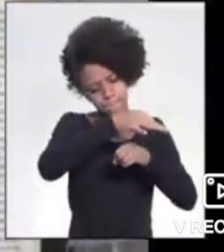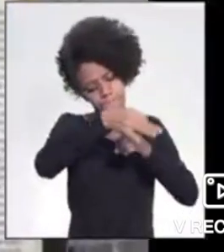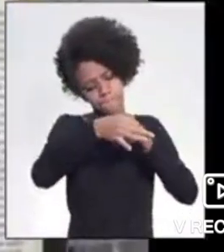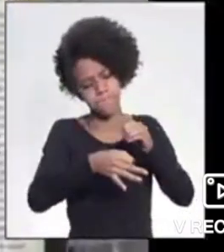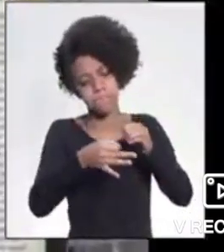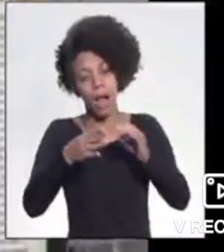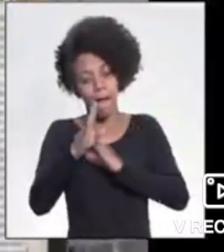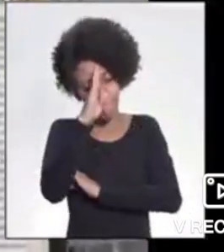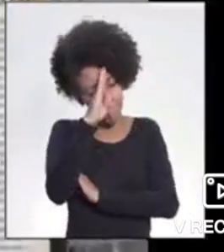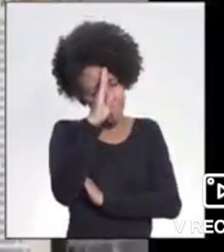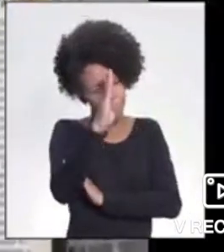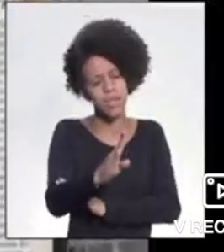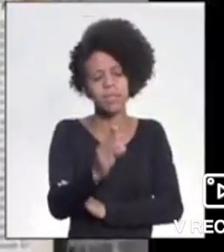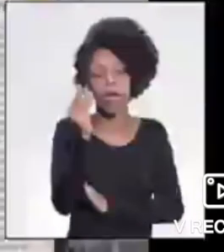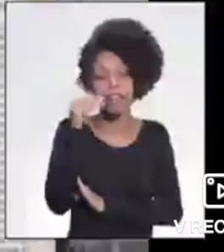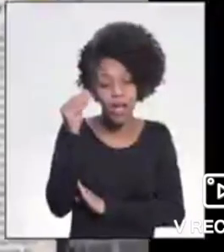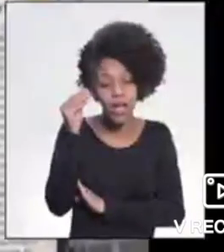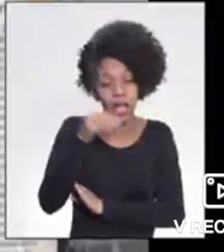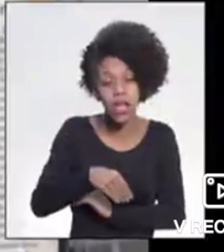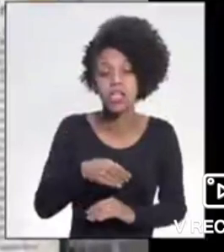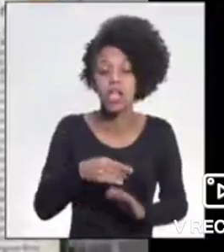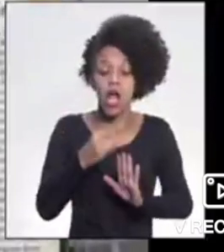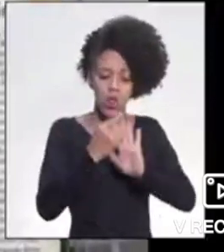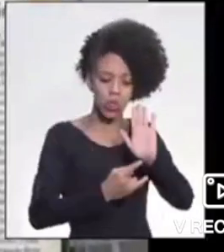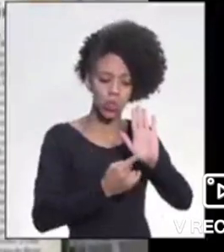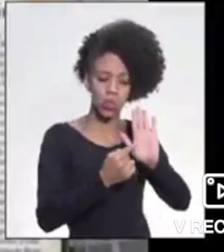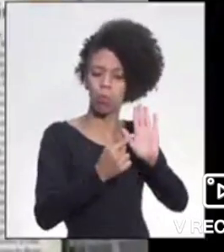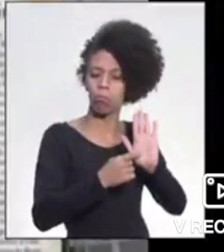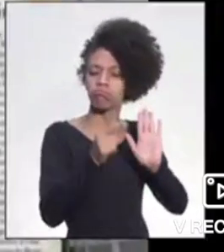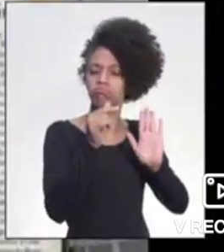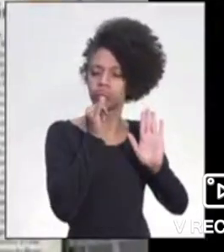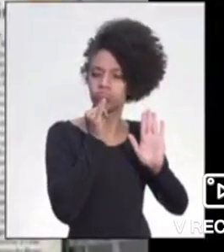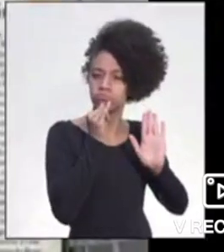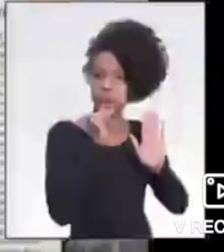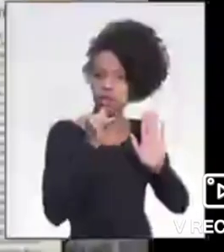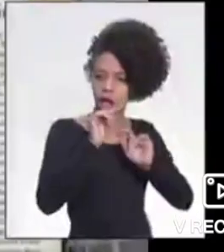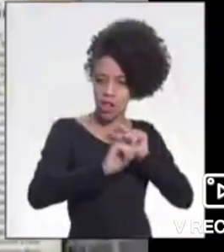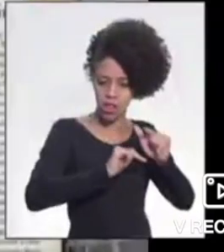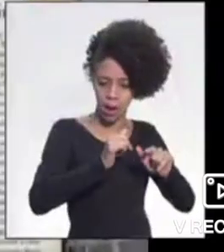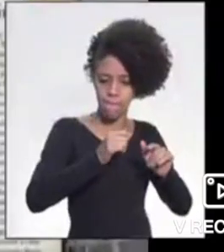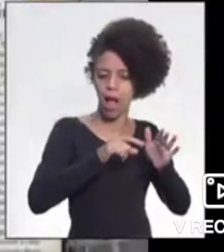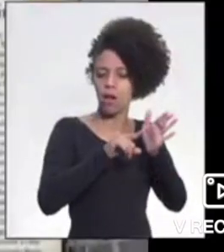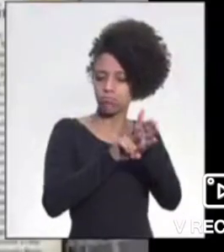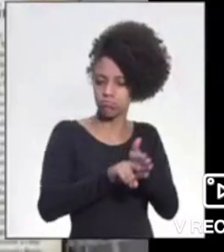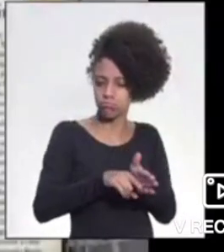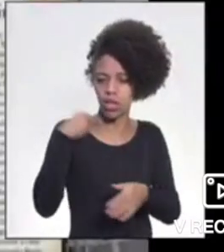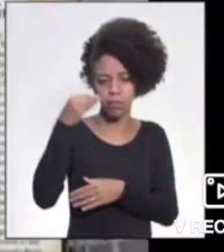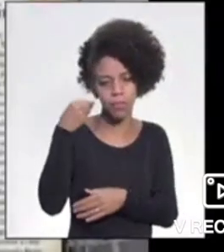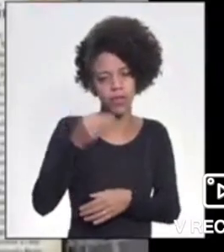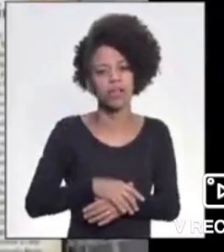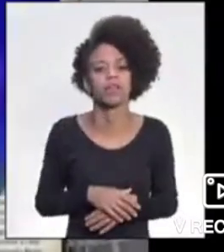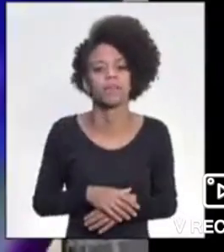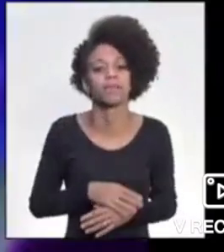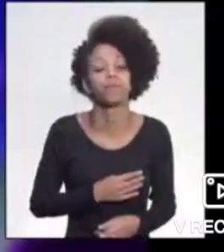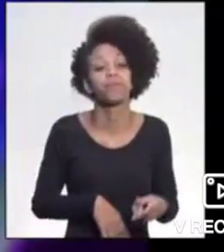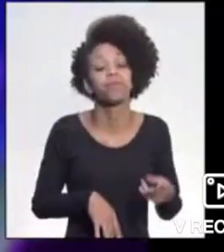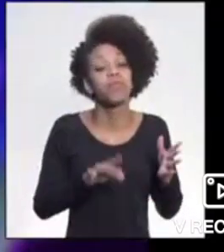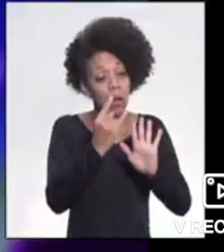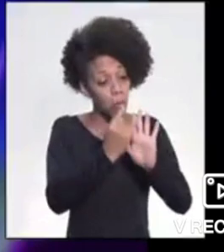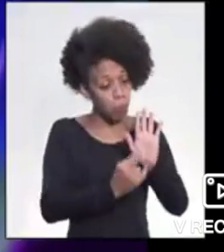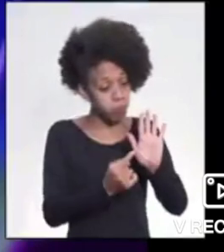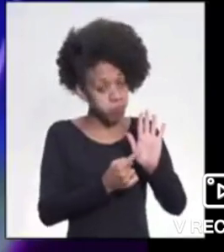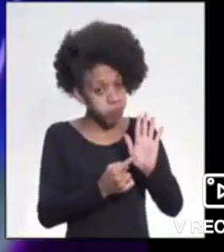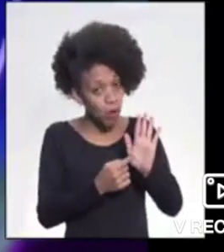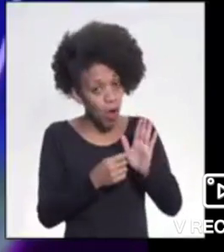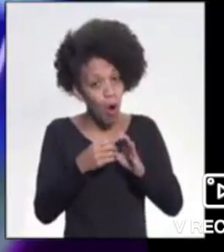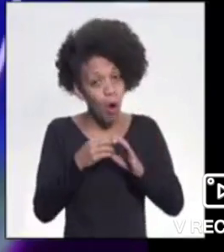atacando a principal fragilidade do modelo planetário de seu mestre, a instabilidade dos elétrons. Segundo o modelo atômico planetário,